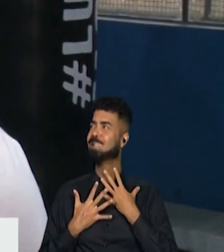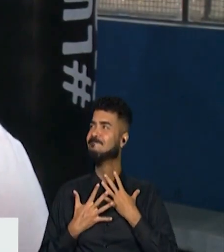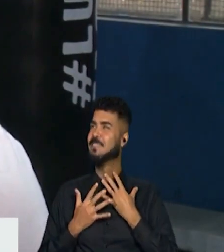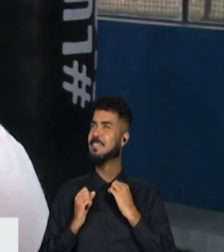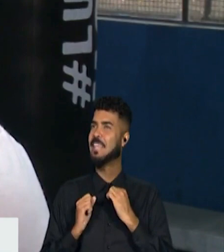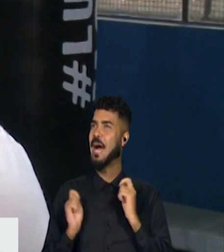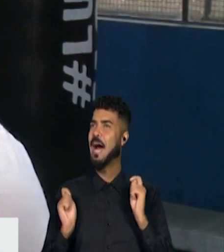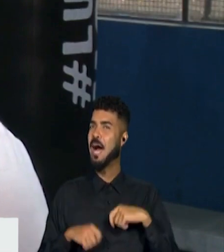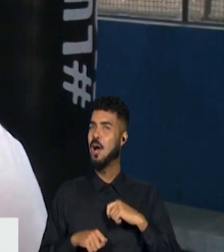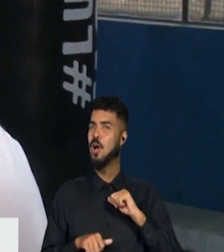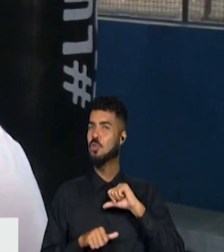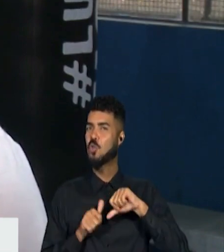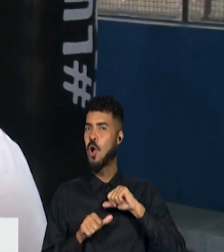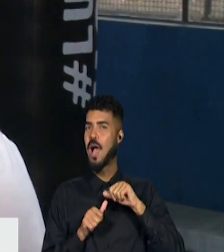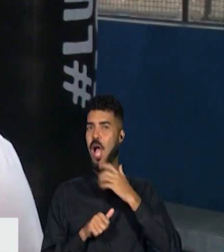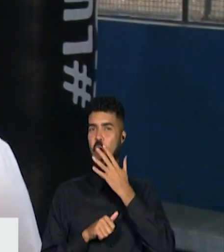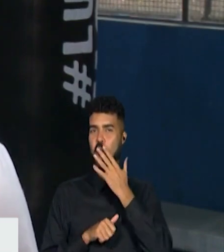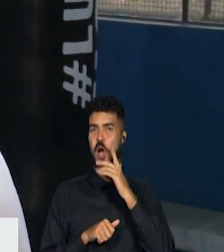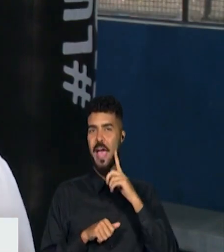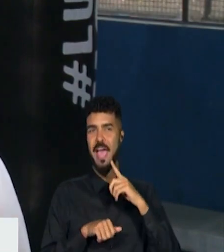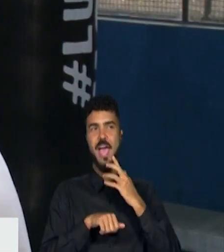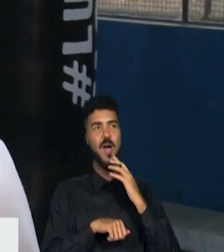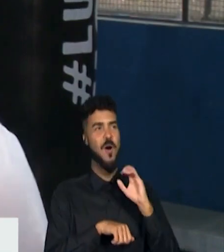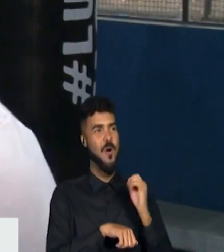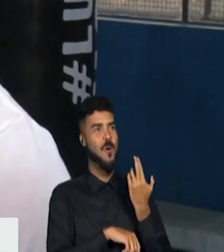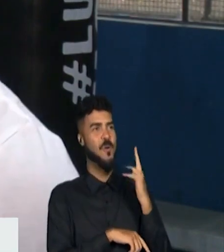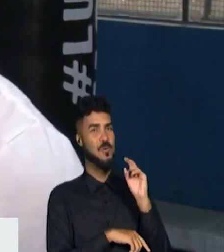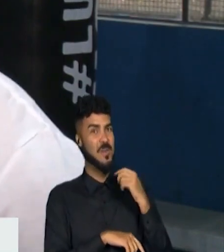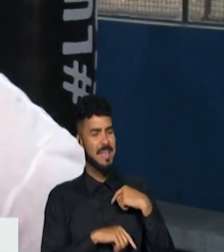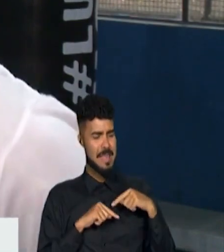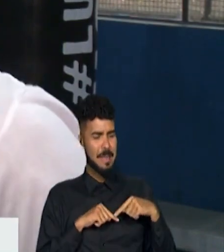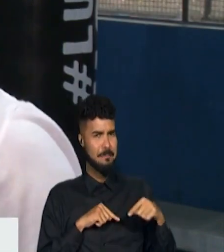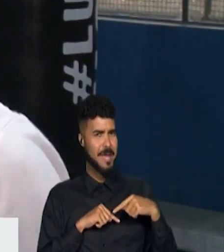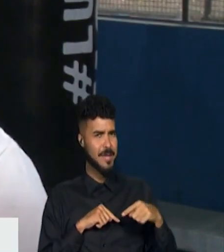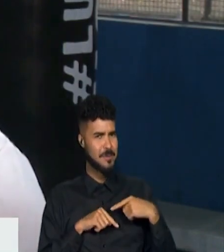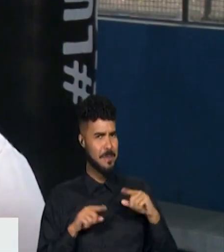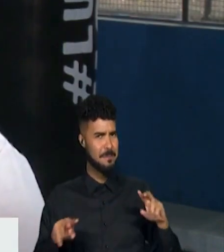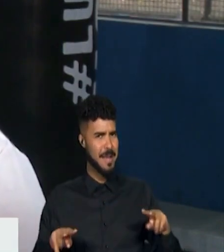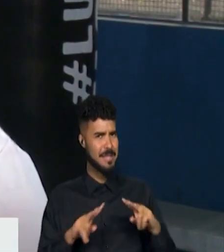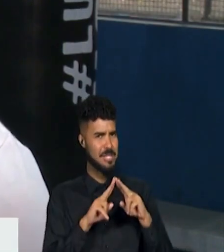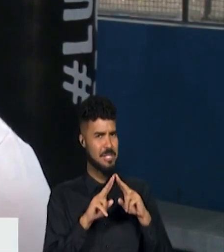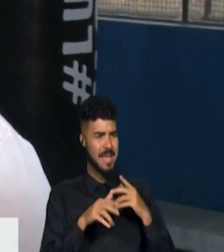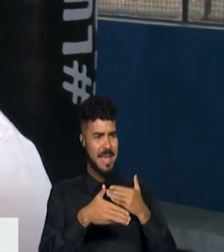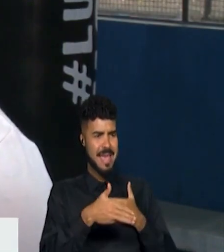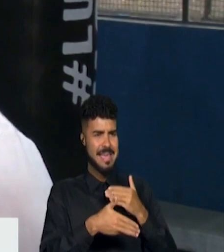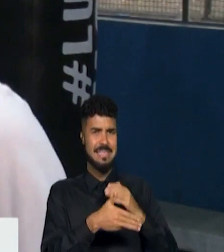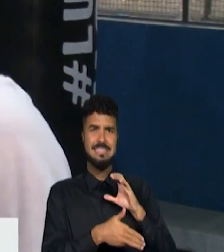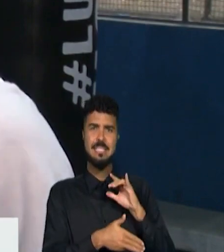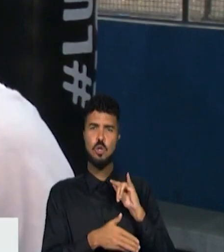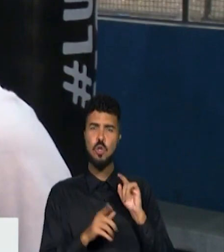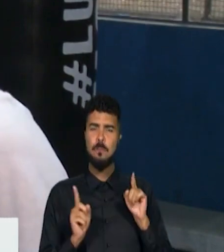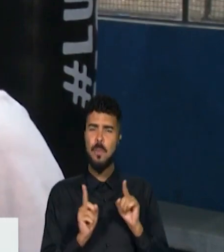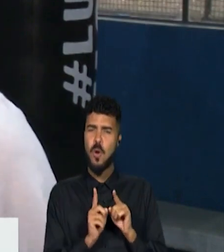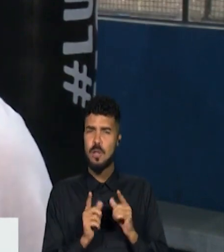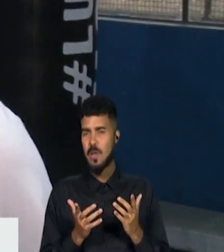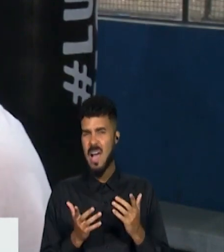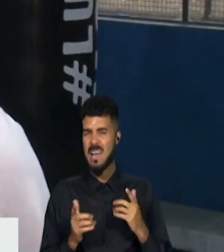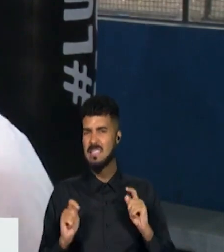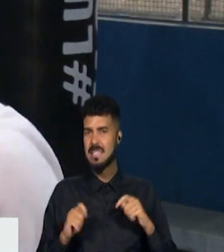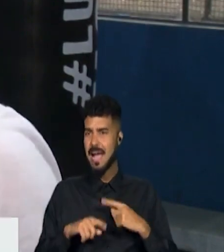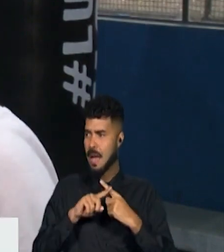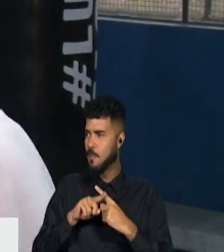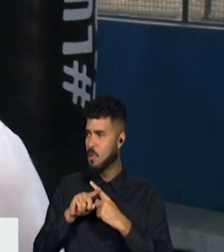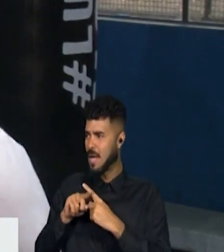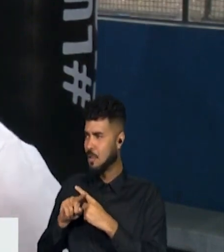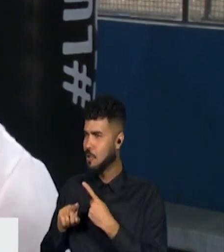cor dela por ouro. E aí eu tô persistindo. Paris está logo ali, seria um ciclo bem curtinho e eu ia encontrar esses campeonatos pela frente,